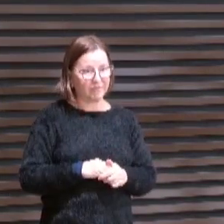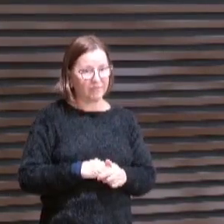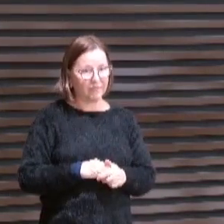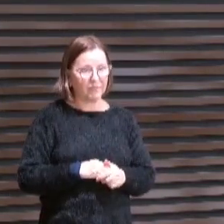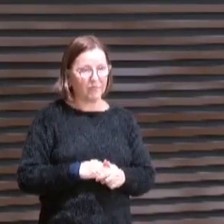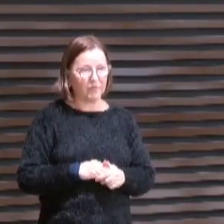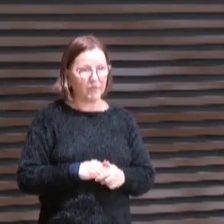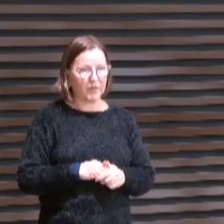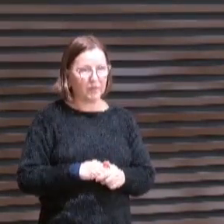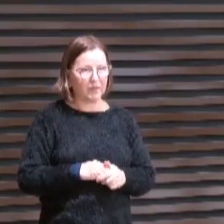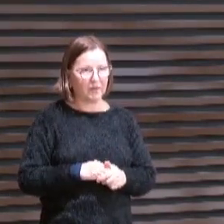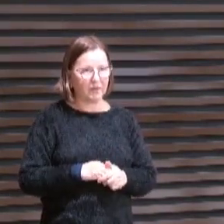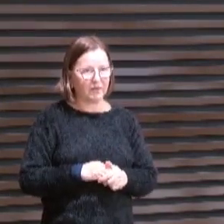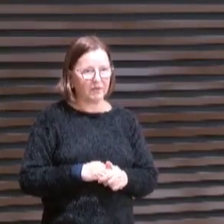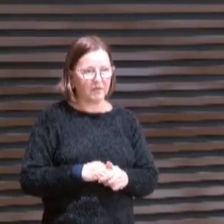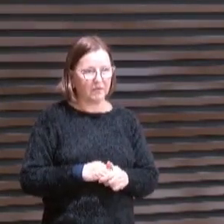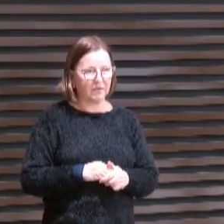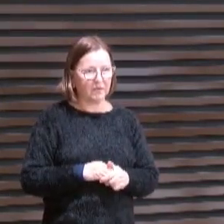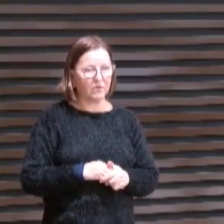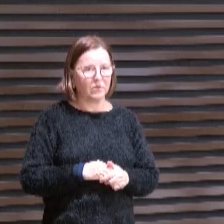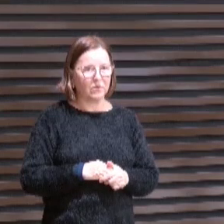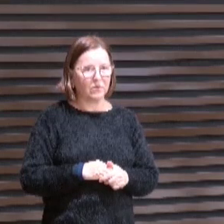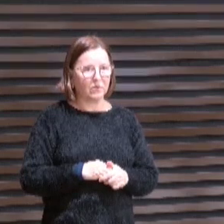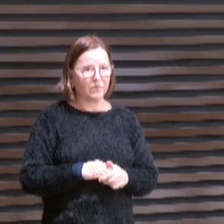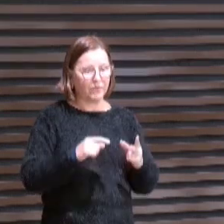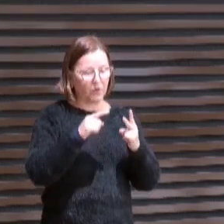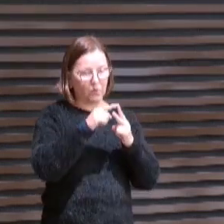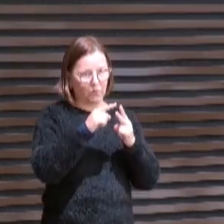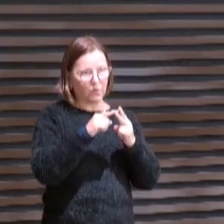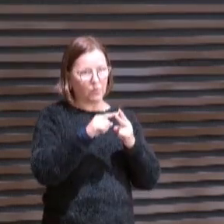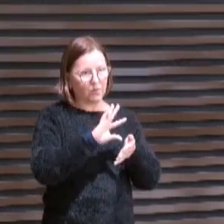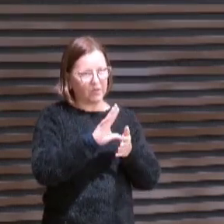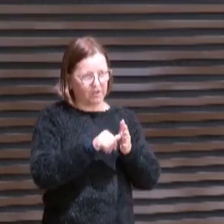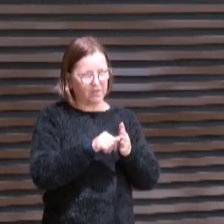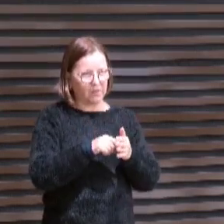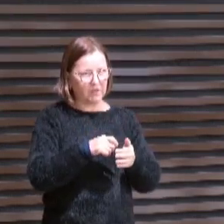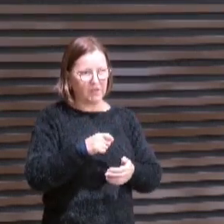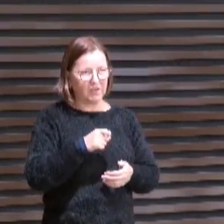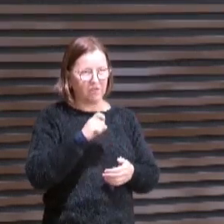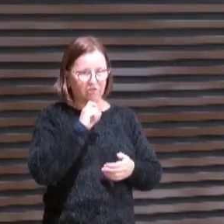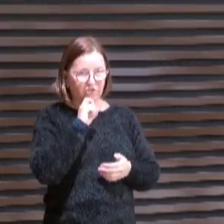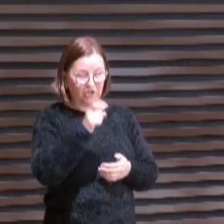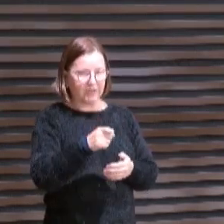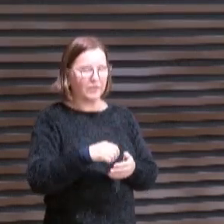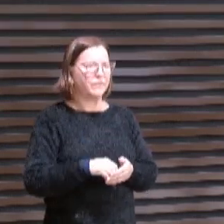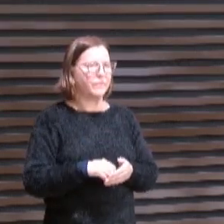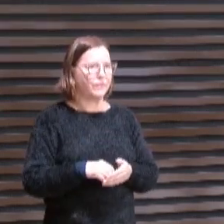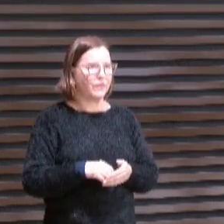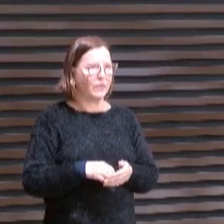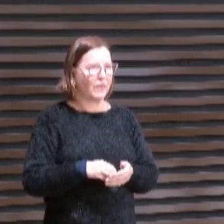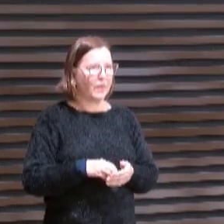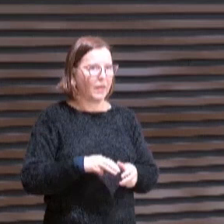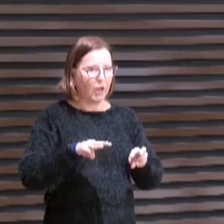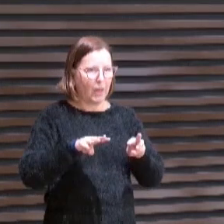ali eles estavam xingando Jesus e dizendo impropérios. Vamos ver Marcos capítulo